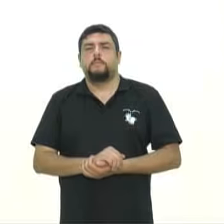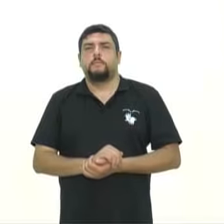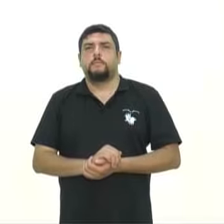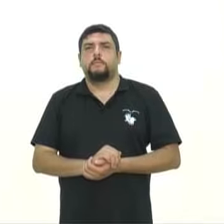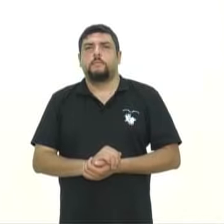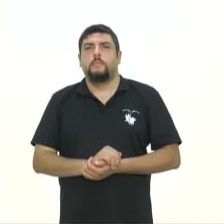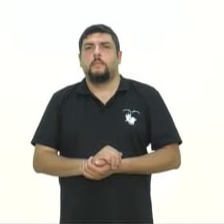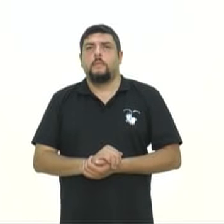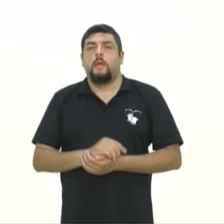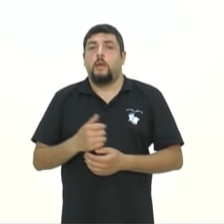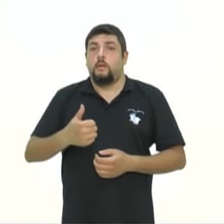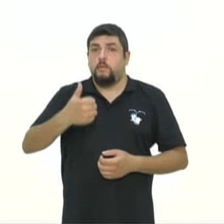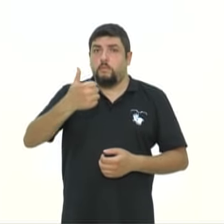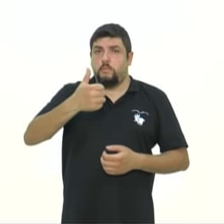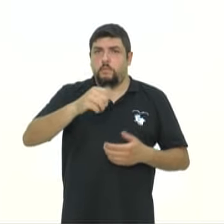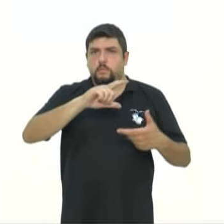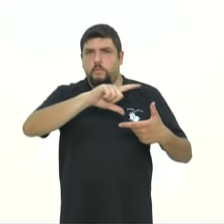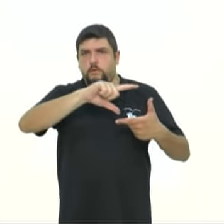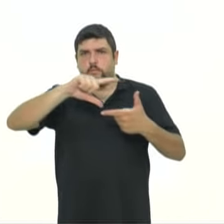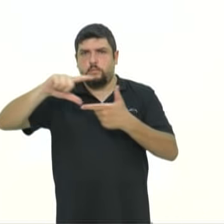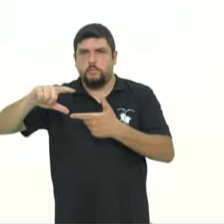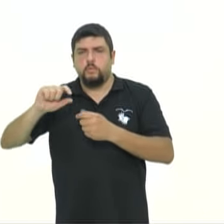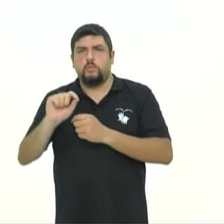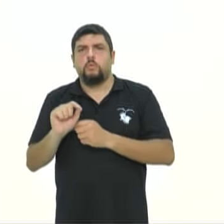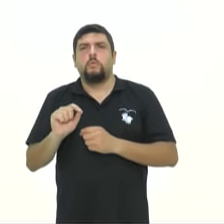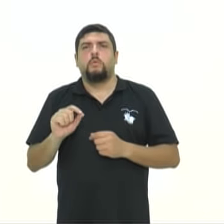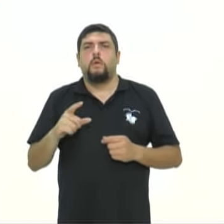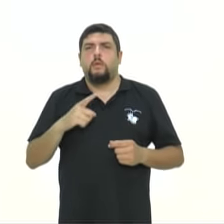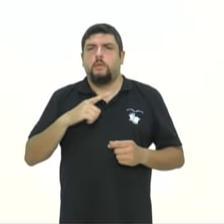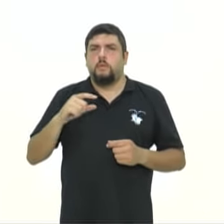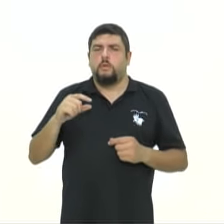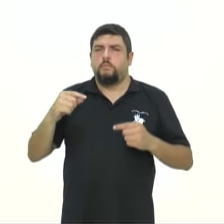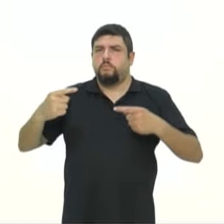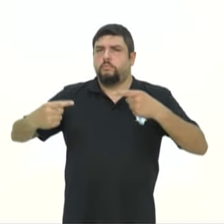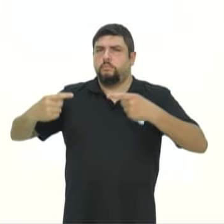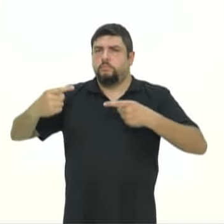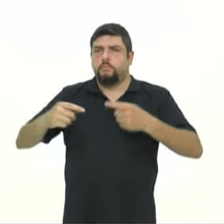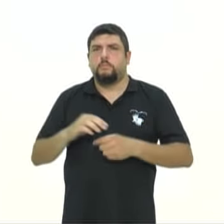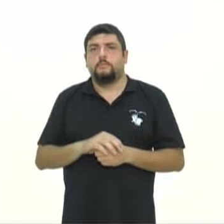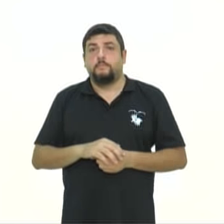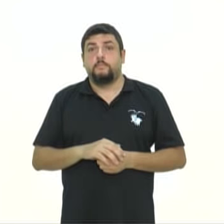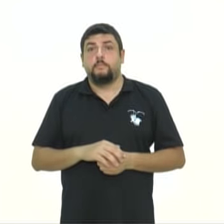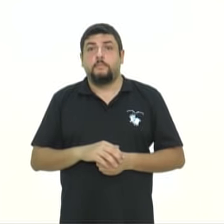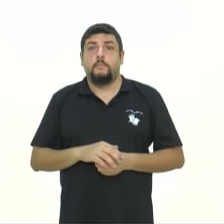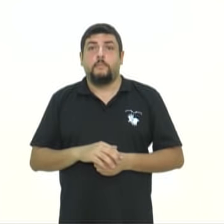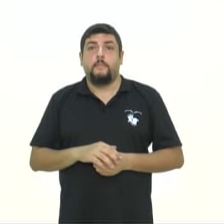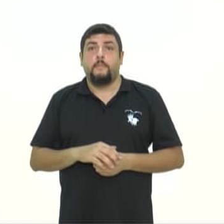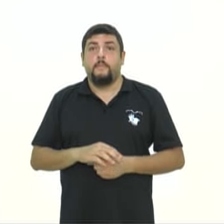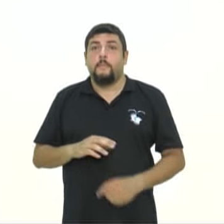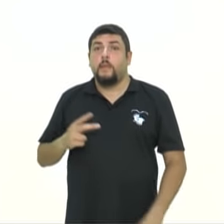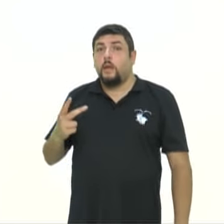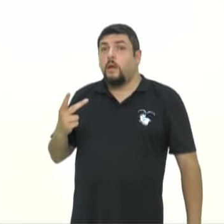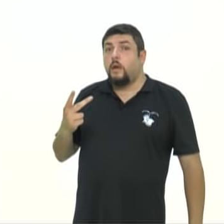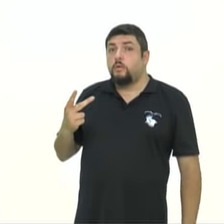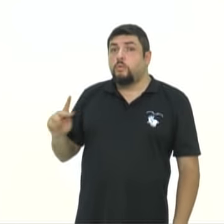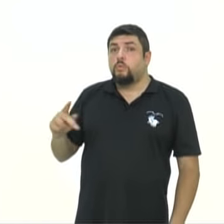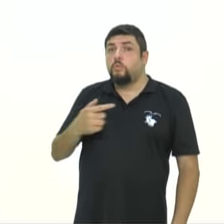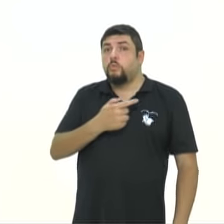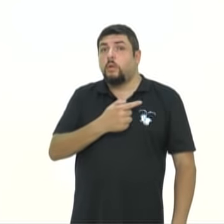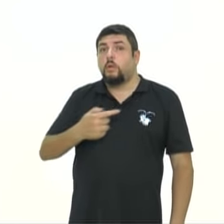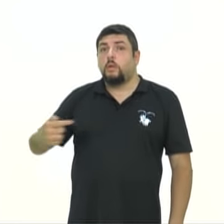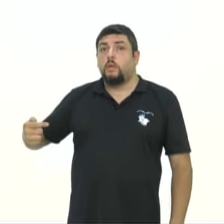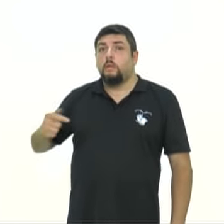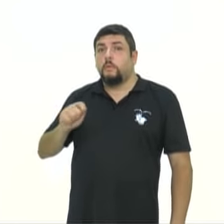ainda no primeiro quadrinho, a gente tem ali o primeiro balão de diálogo, né? Então, ele diz, sua semanada, filha.